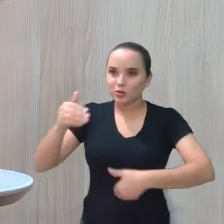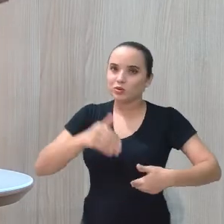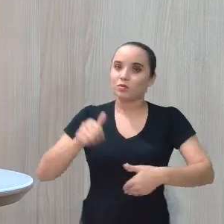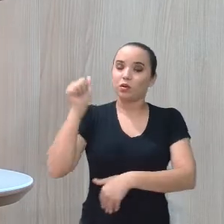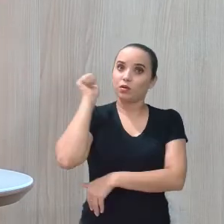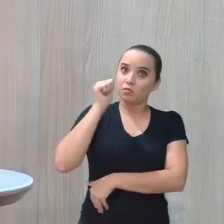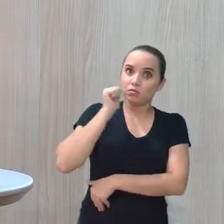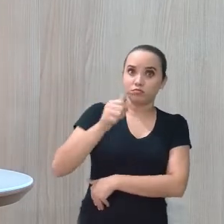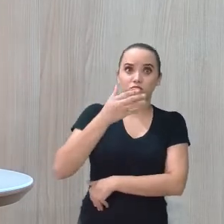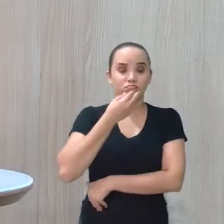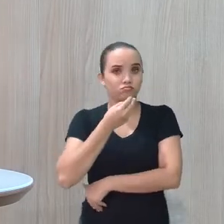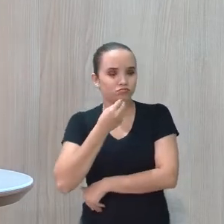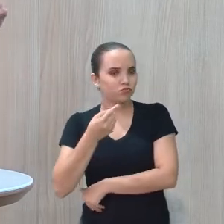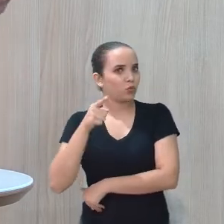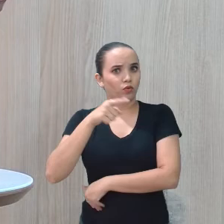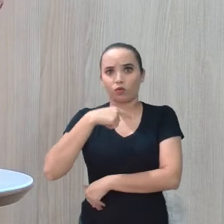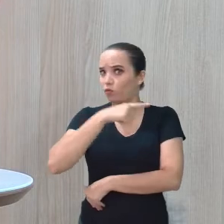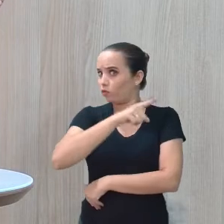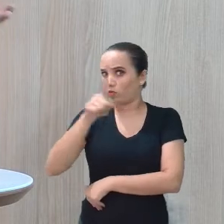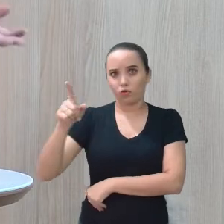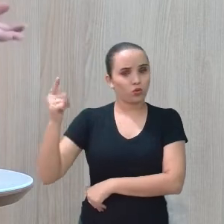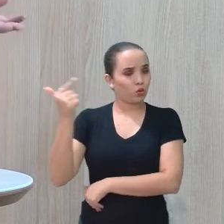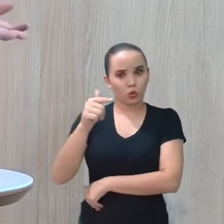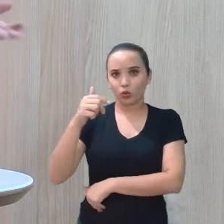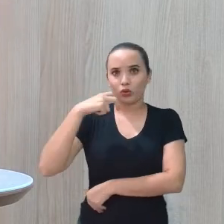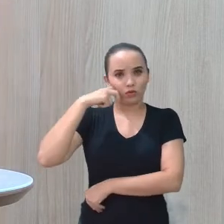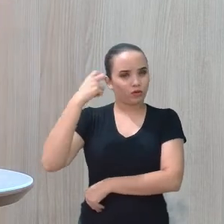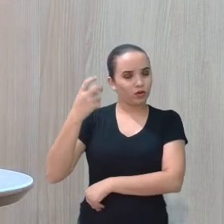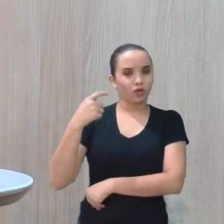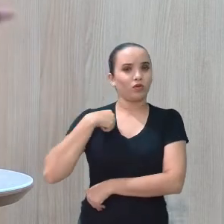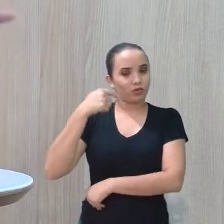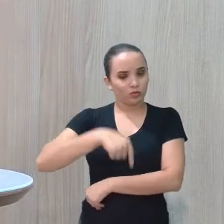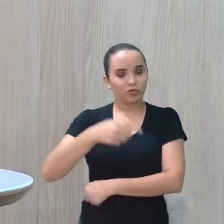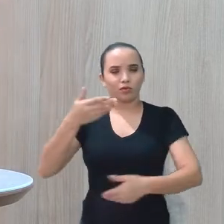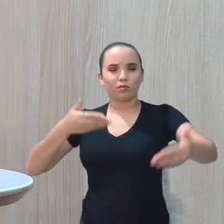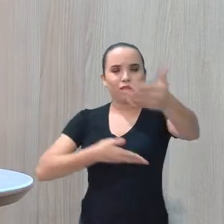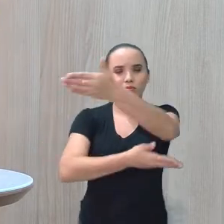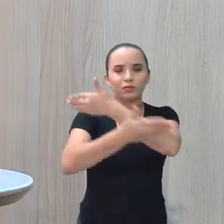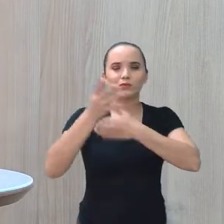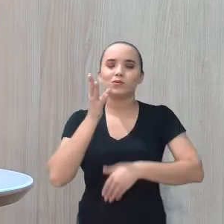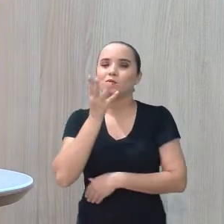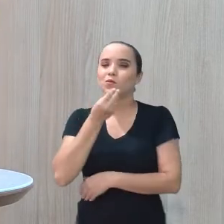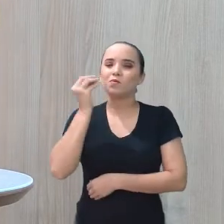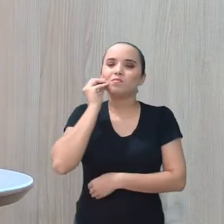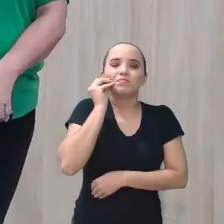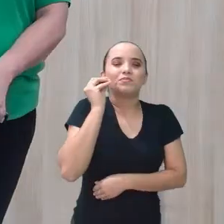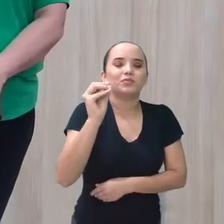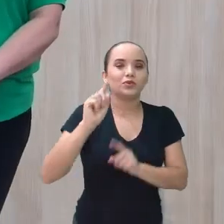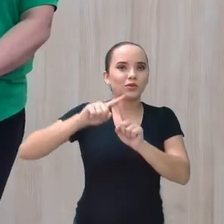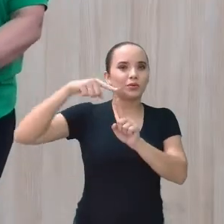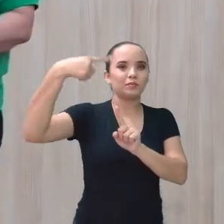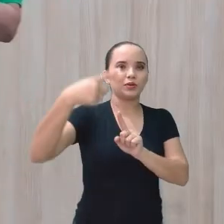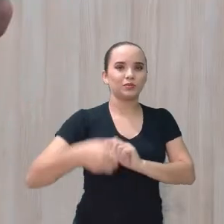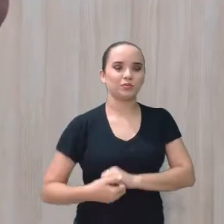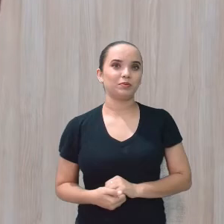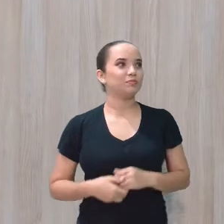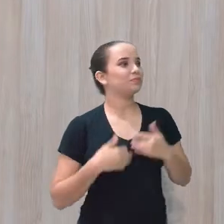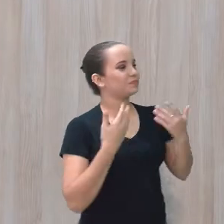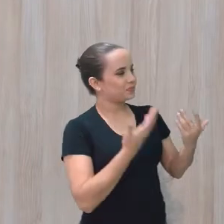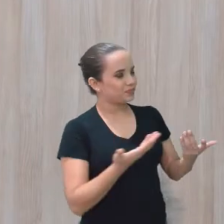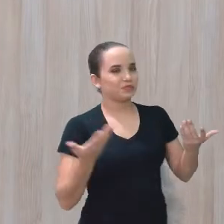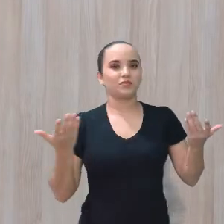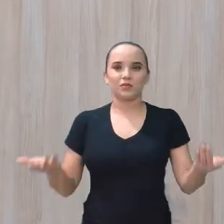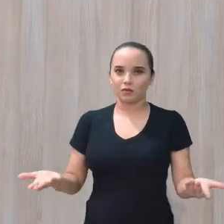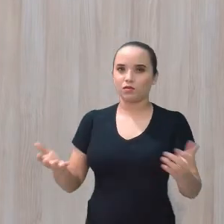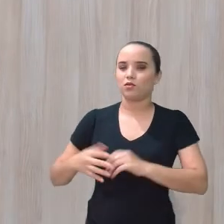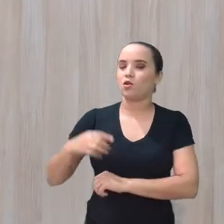não tenham vergonha, a gente está aqui para trocar conhecimento, né? Então, um beijo enorme e até a próxima. Então é isso, pessoal, sou muito